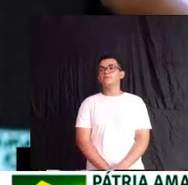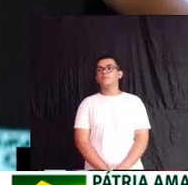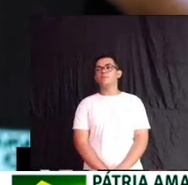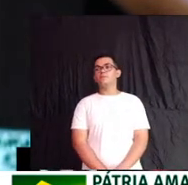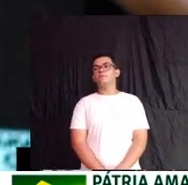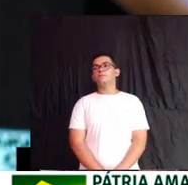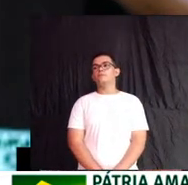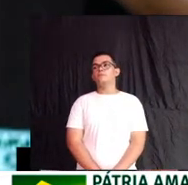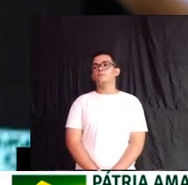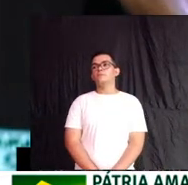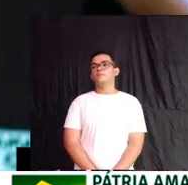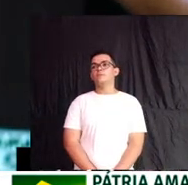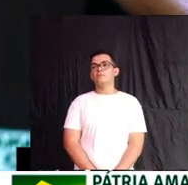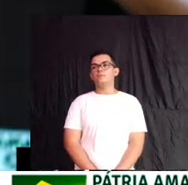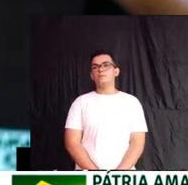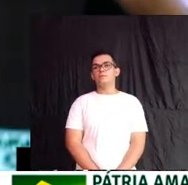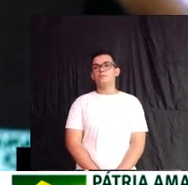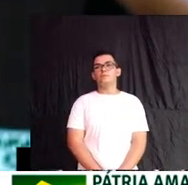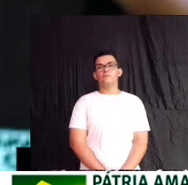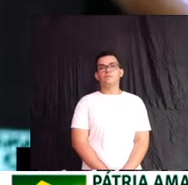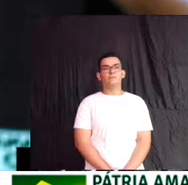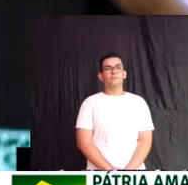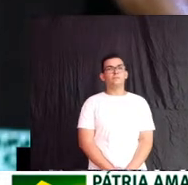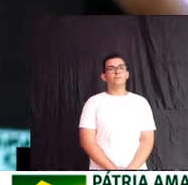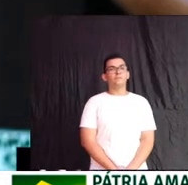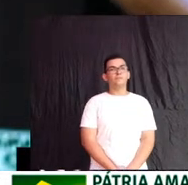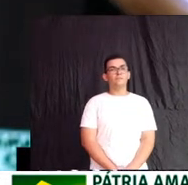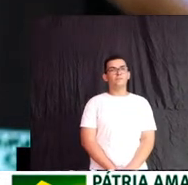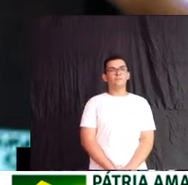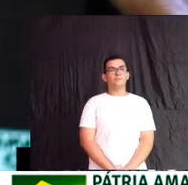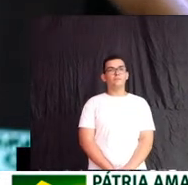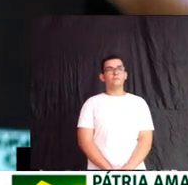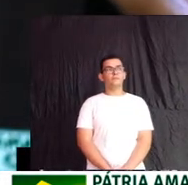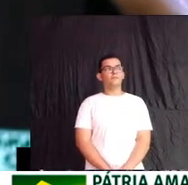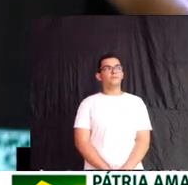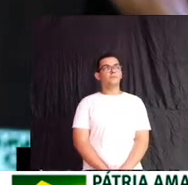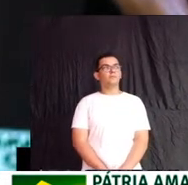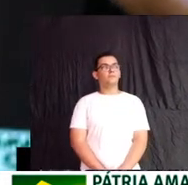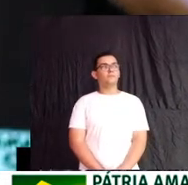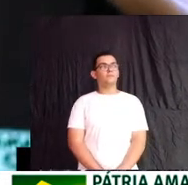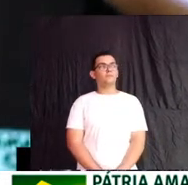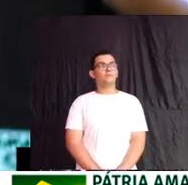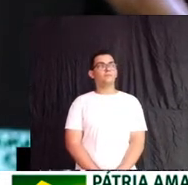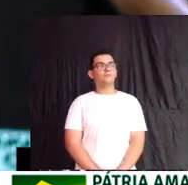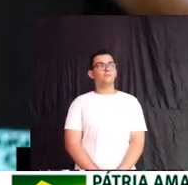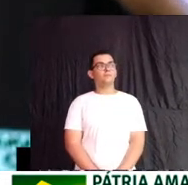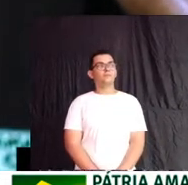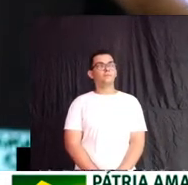No matter, send me to Jesus.